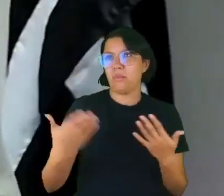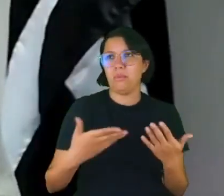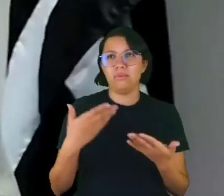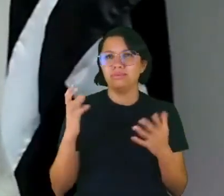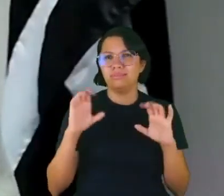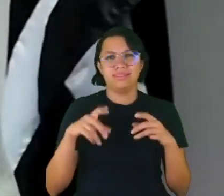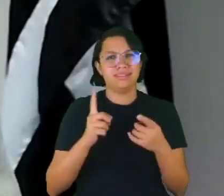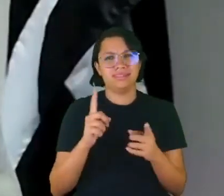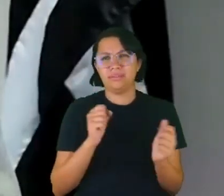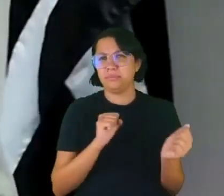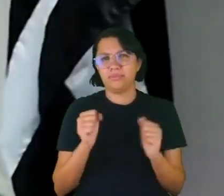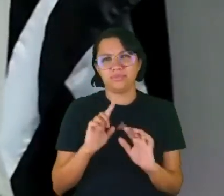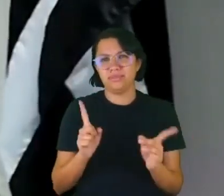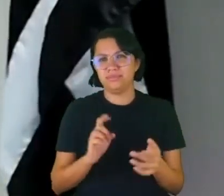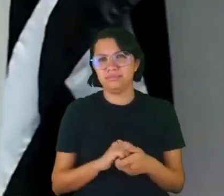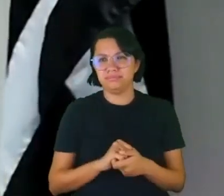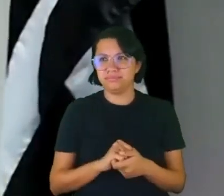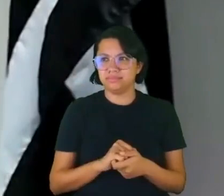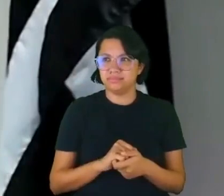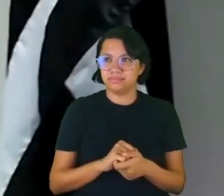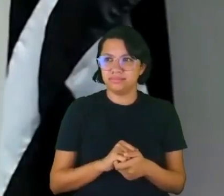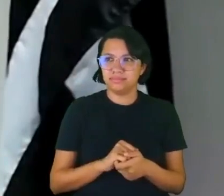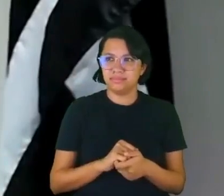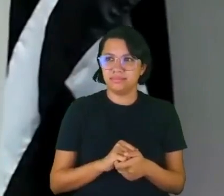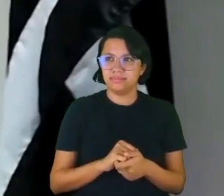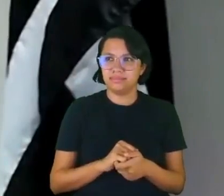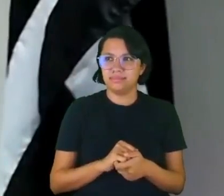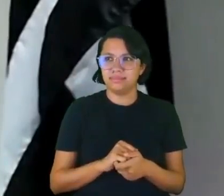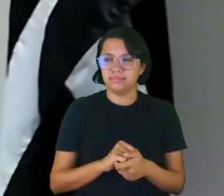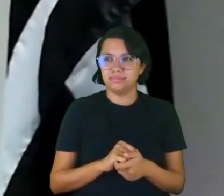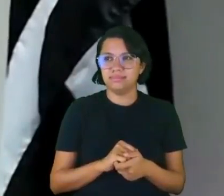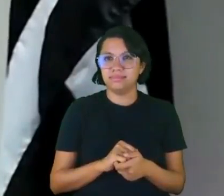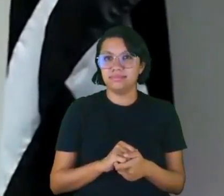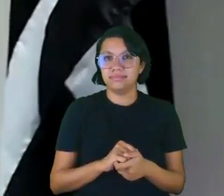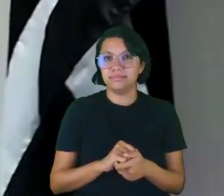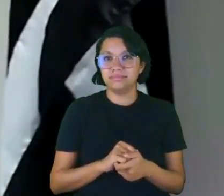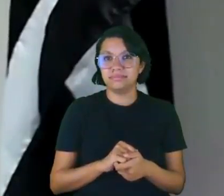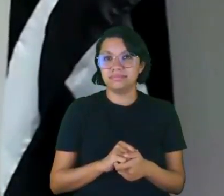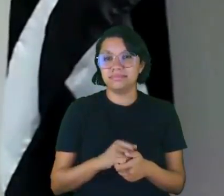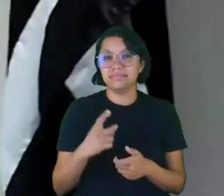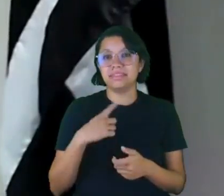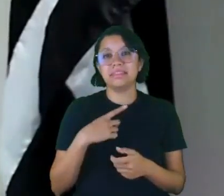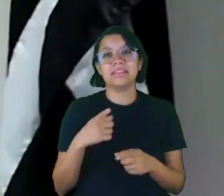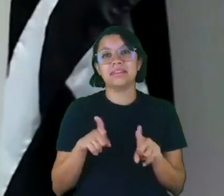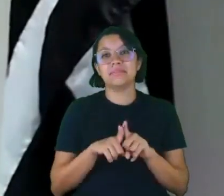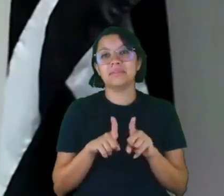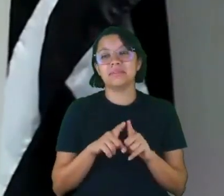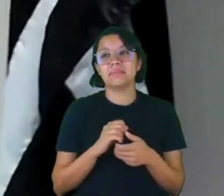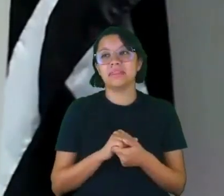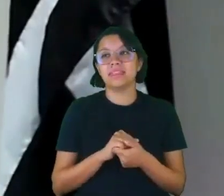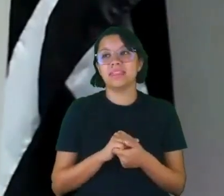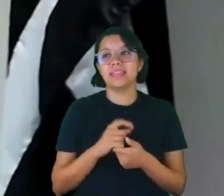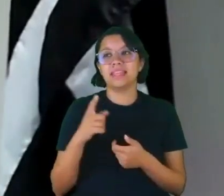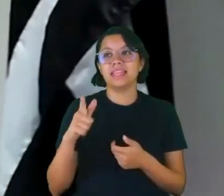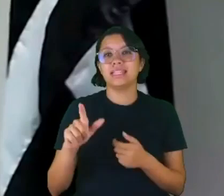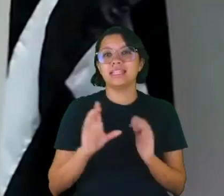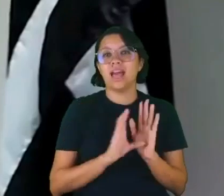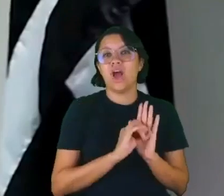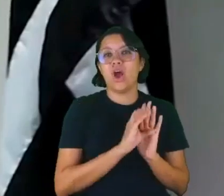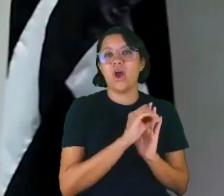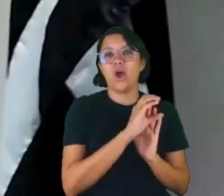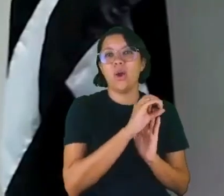Teve também esses da Google, foi muito interessante, porque eu procuro, né? Que eles falam que são